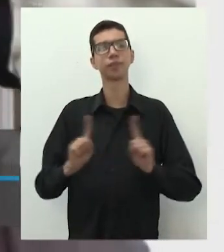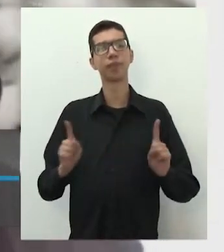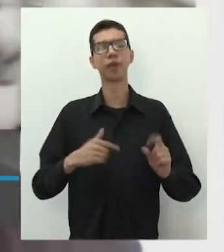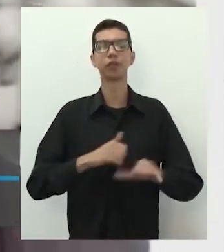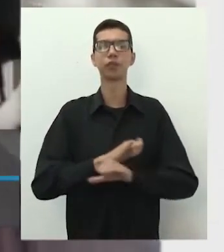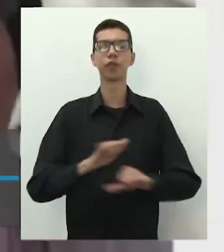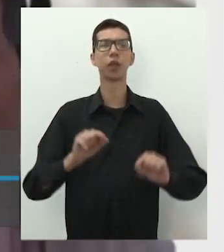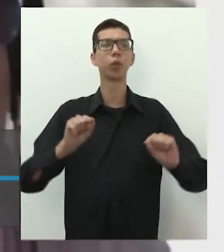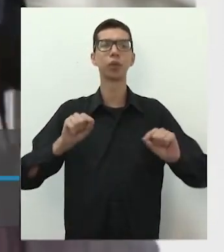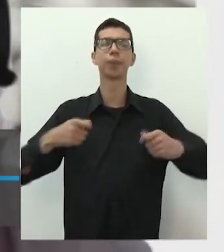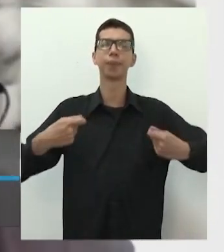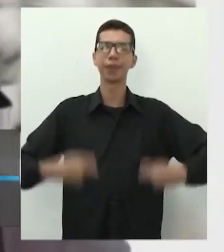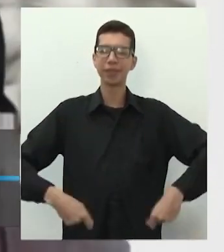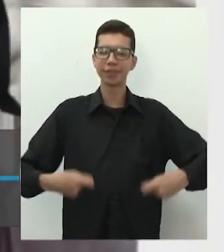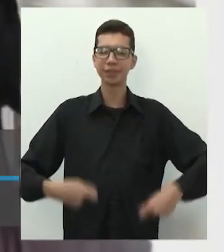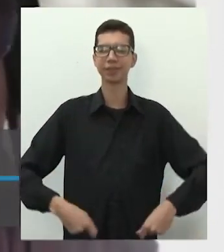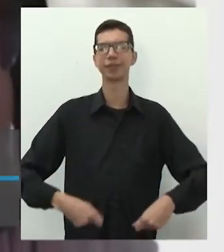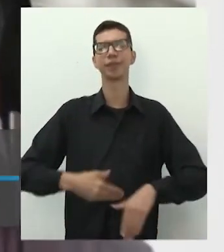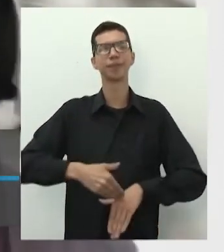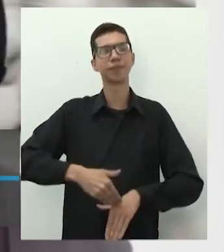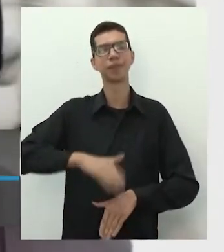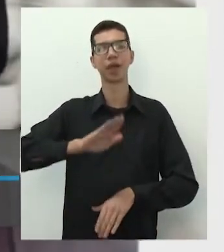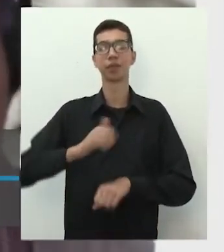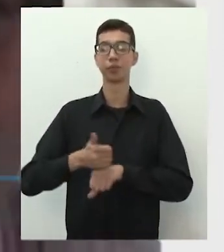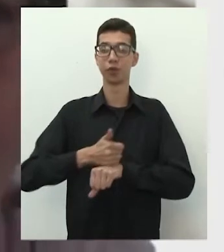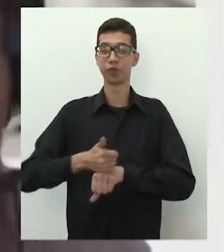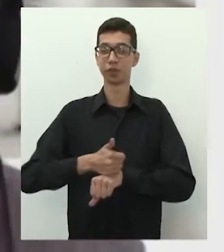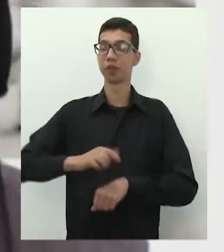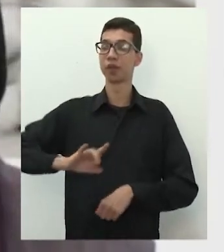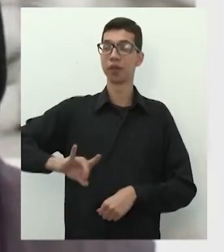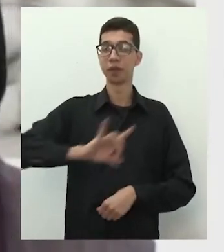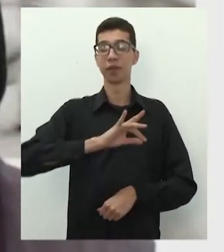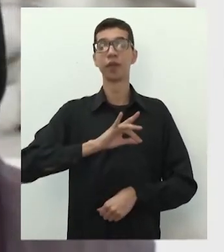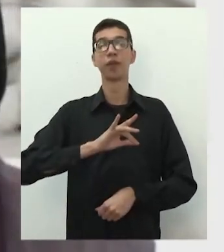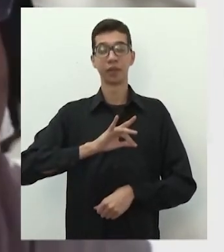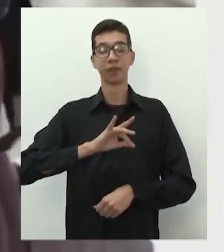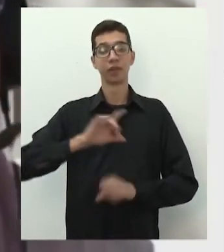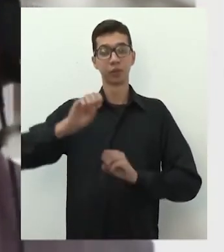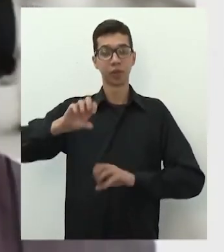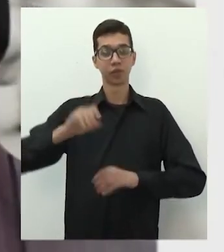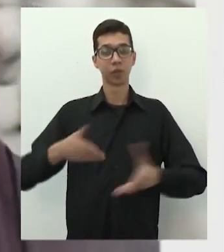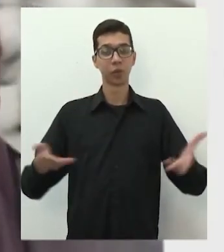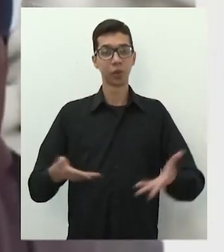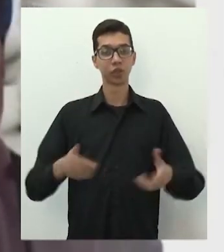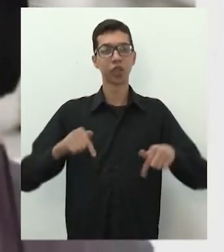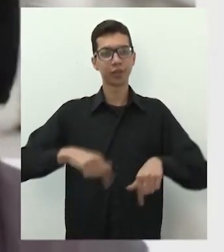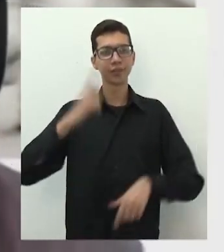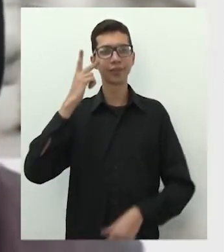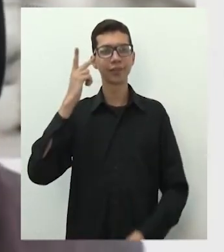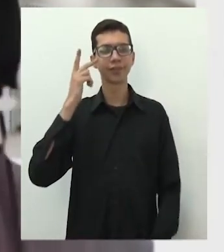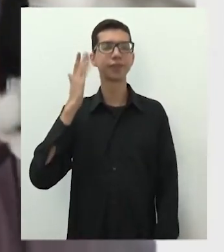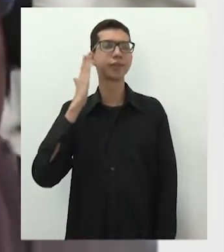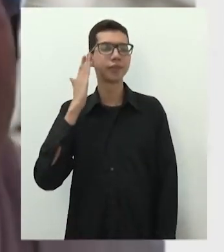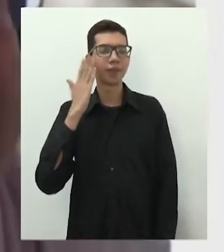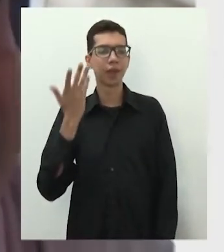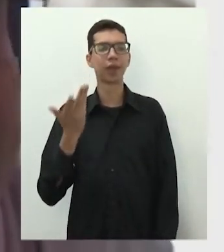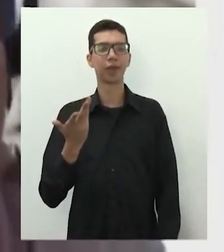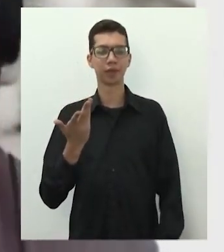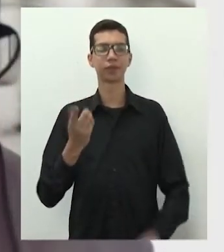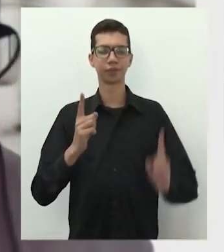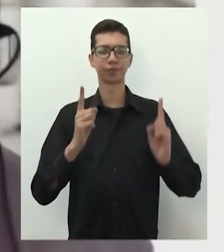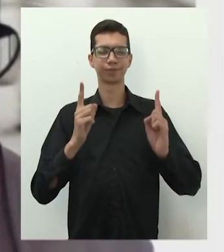depois de uma festinha que rolava lá no Olimpo. Turma, muito obrigado aí. Vamos agora conversar um pouquinho, discutir.